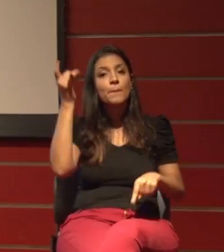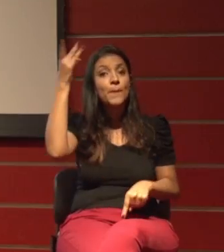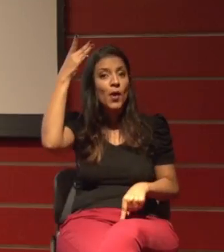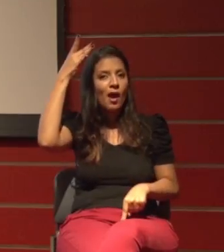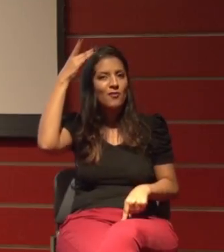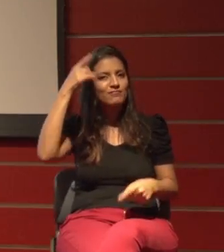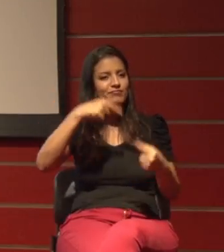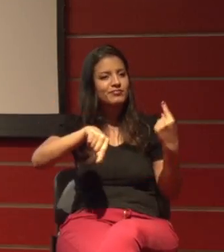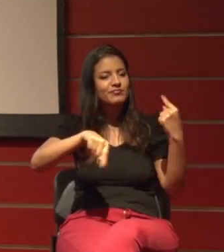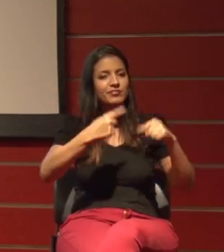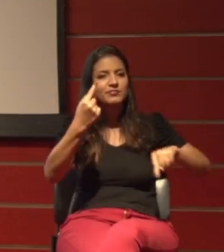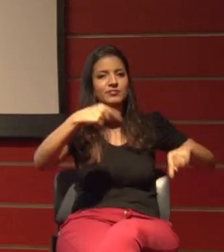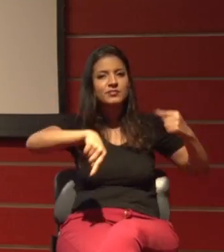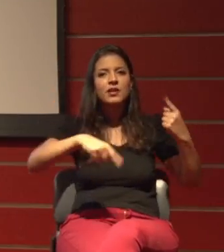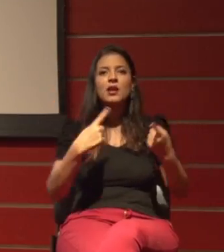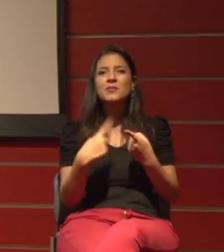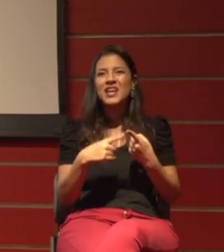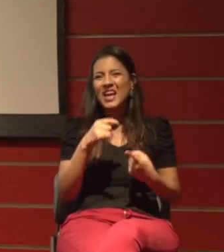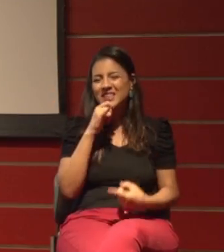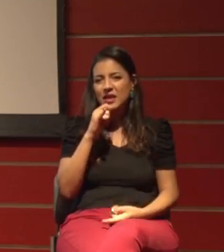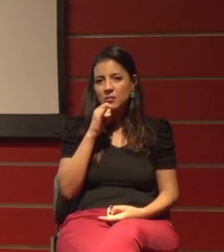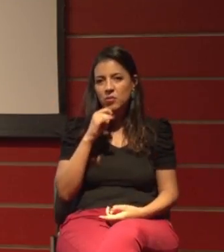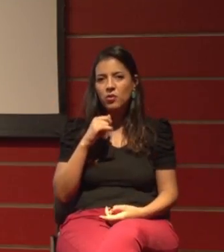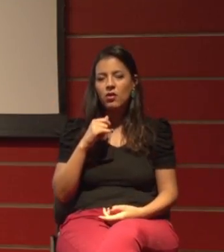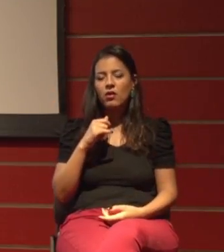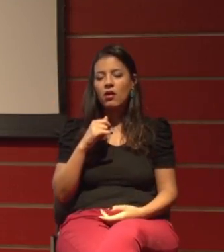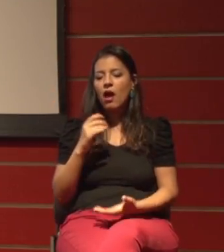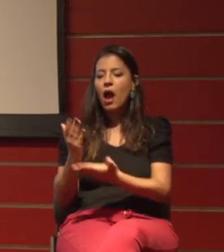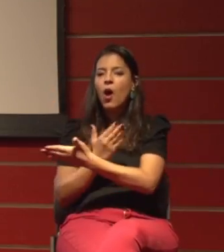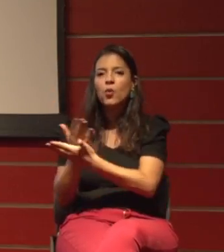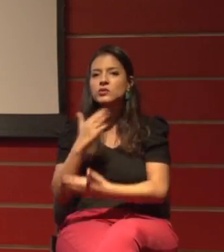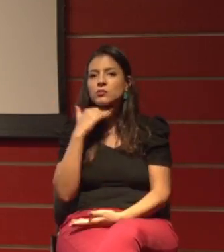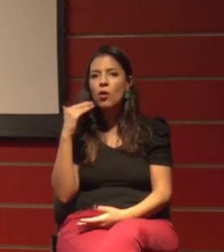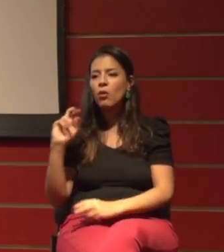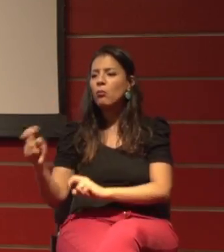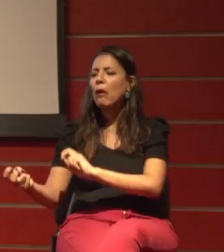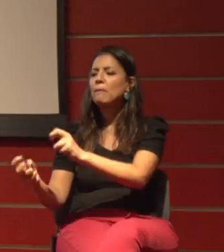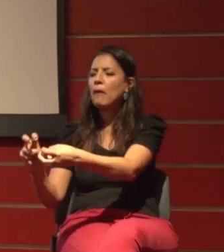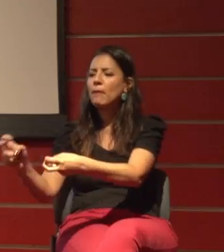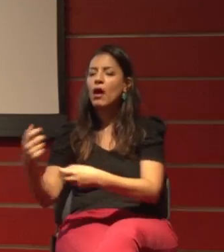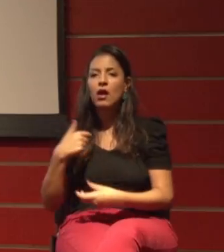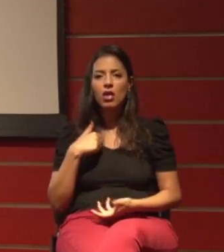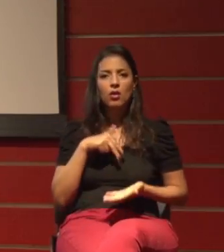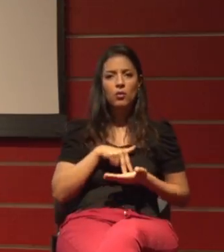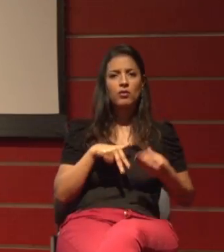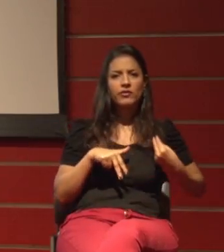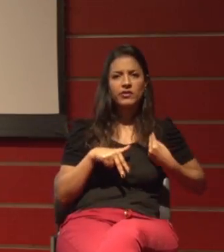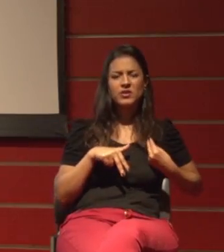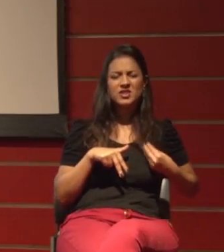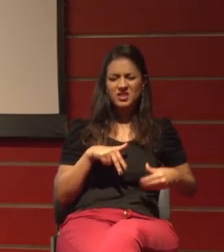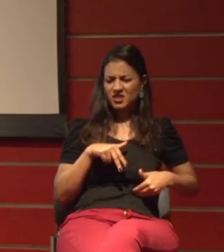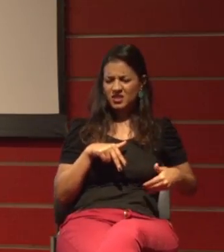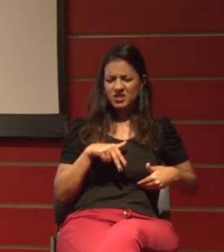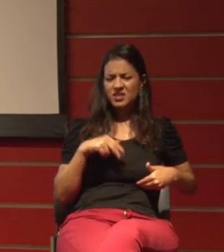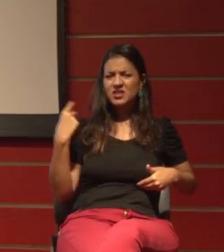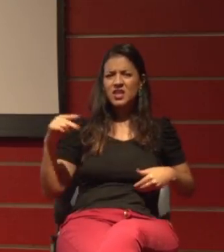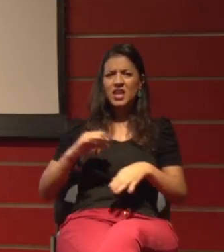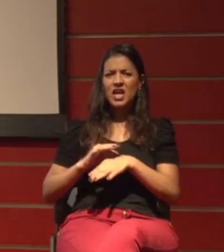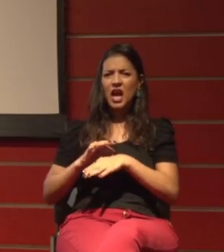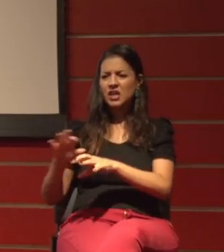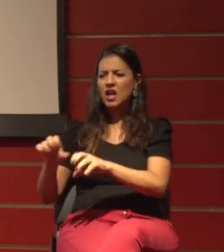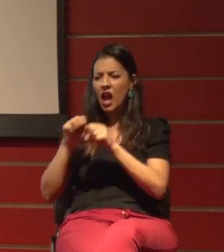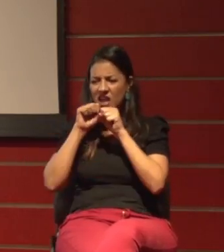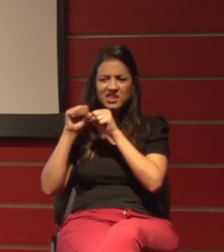sobreviveu teve que acabar com a carne de quem morreu para que sobrevivesse né Eh então Ou